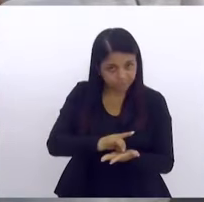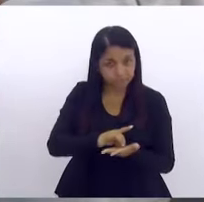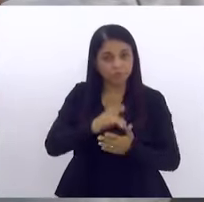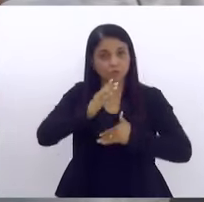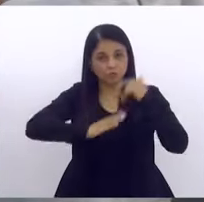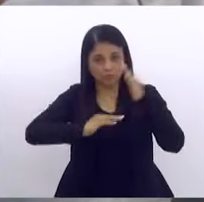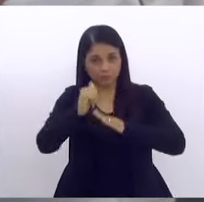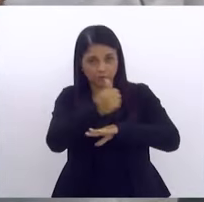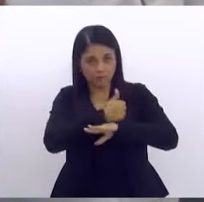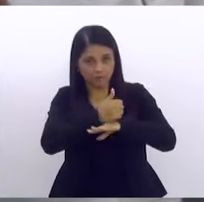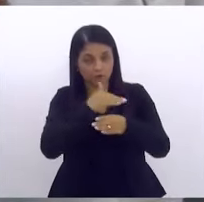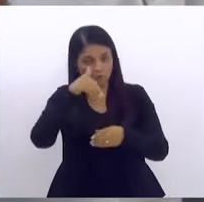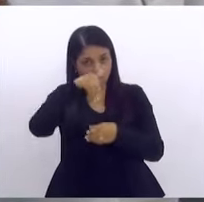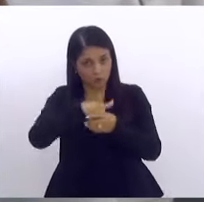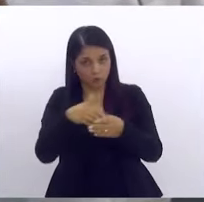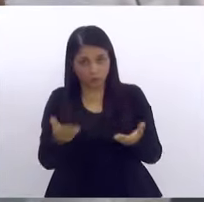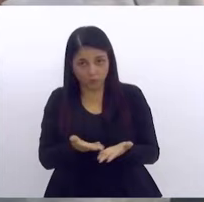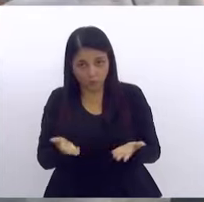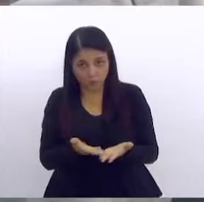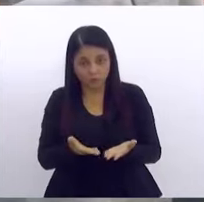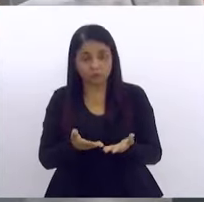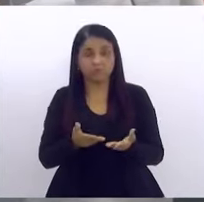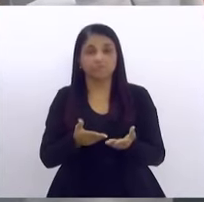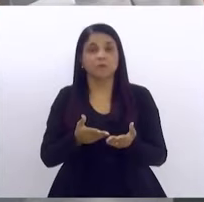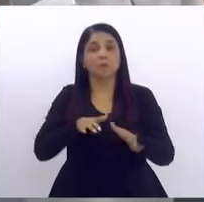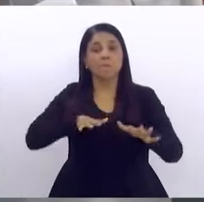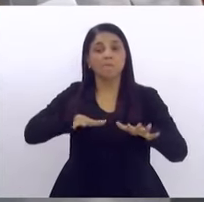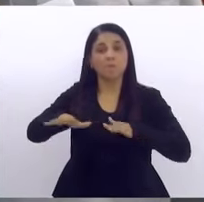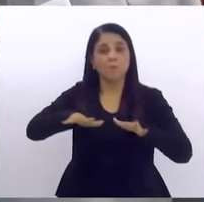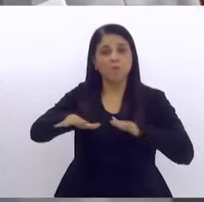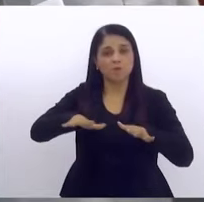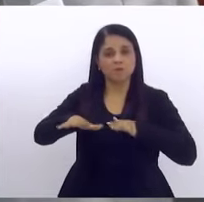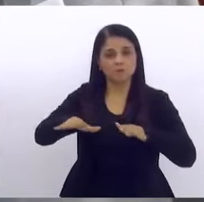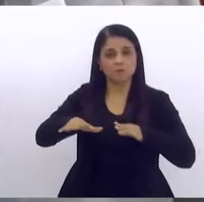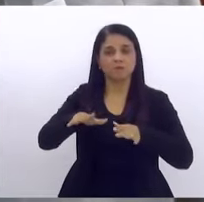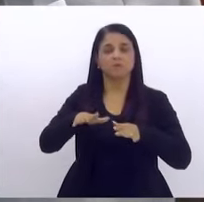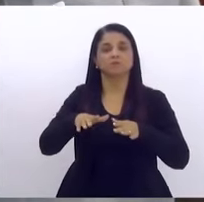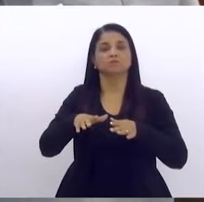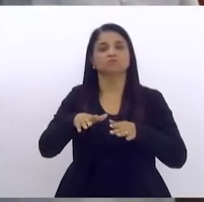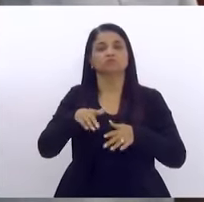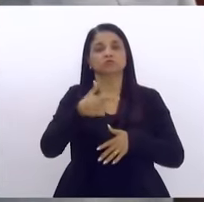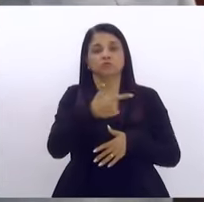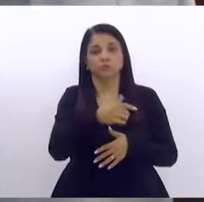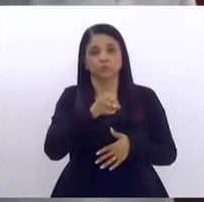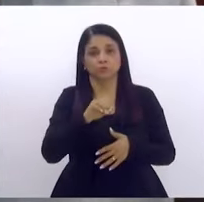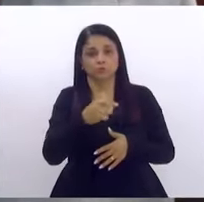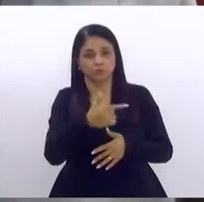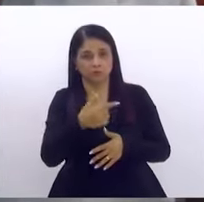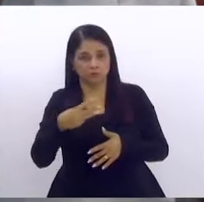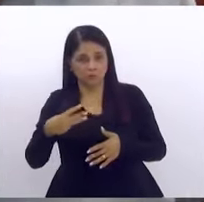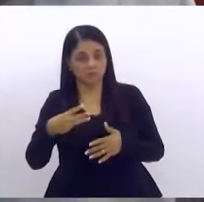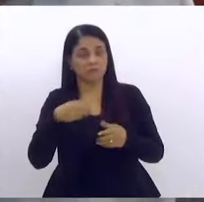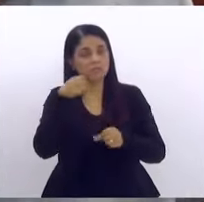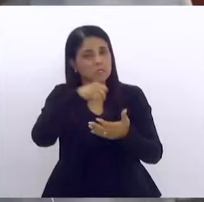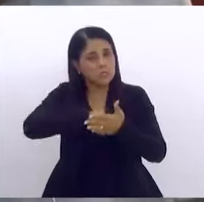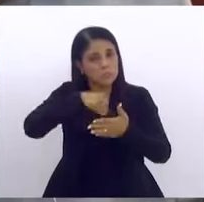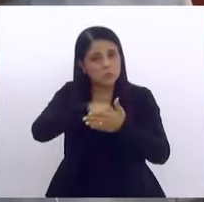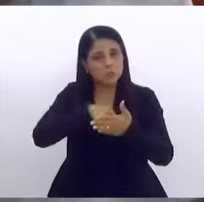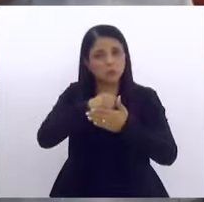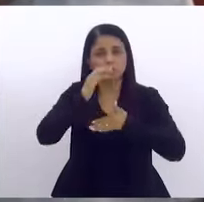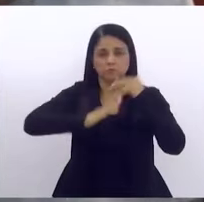profissionais e que estamos votando nessa casa tem a ver com as mobilizações que aconteceram no ano de 2023 e da luta dos profissionais de